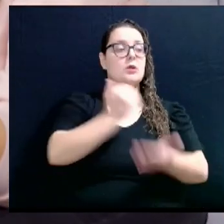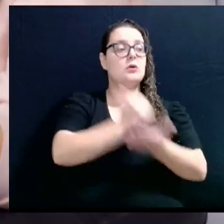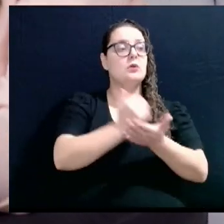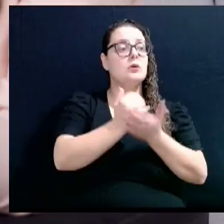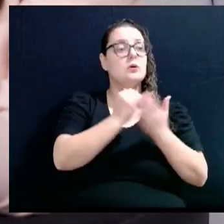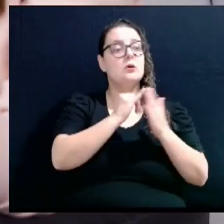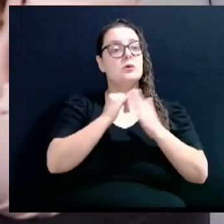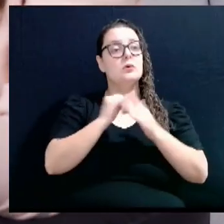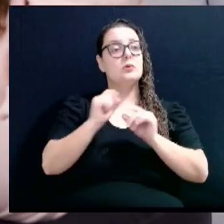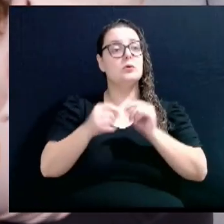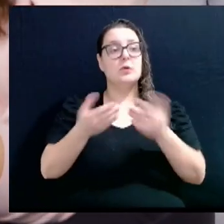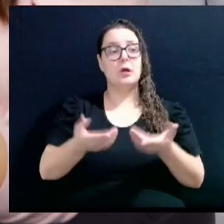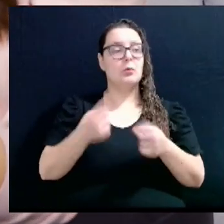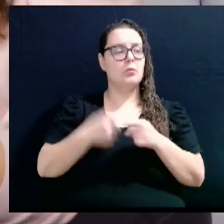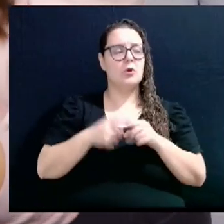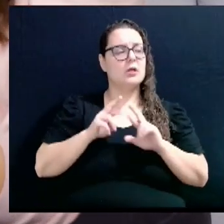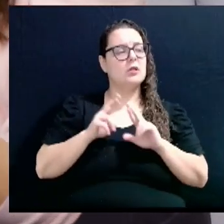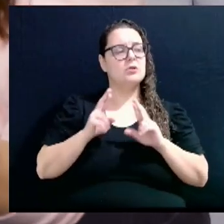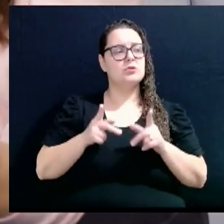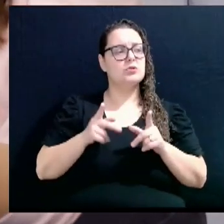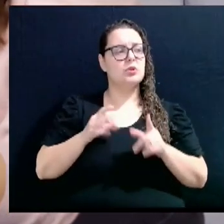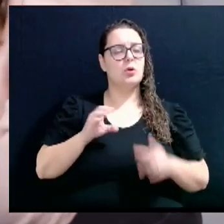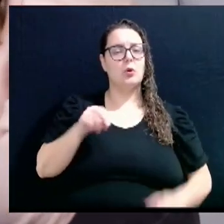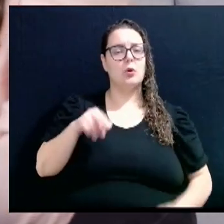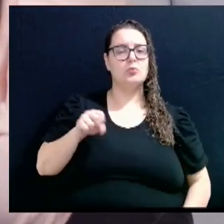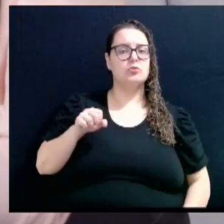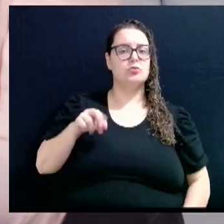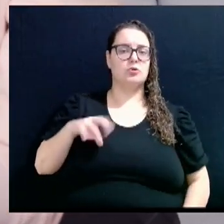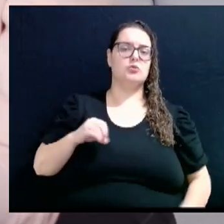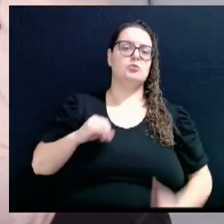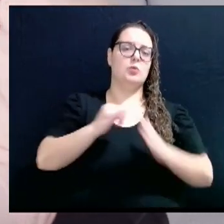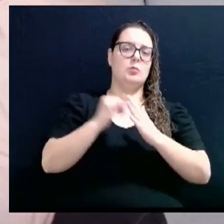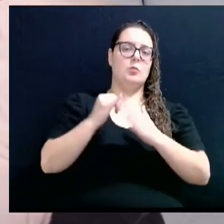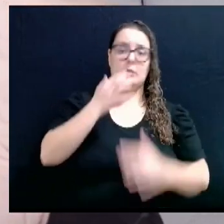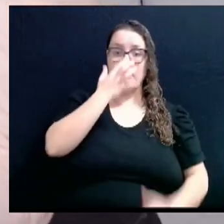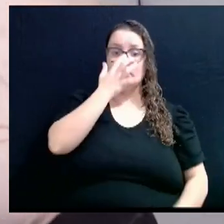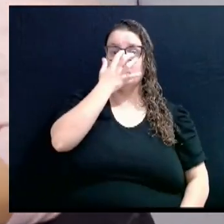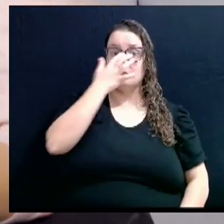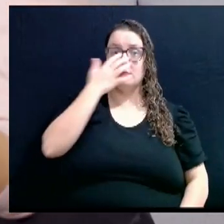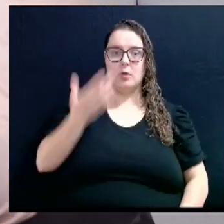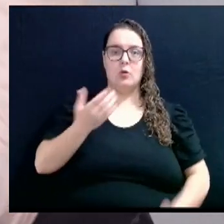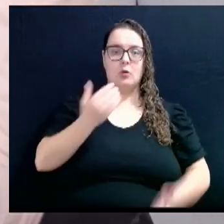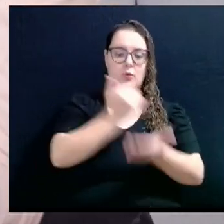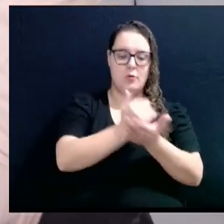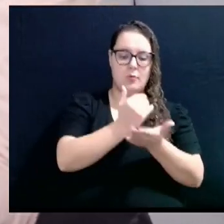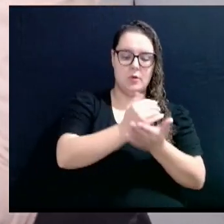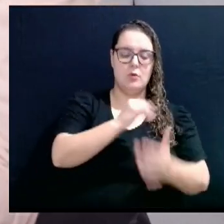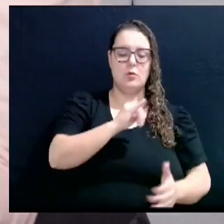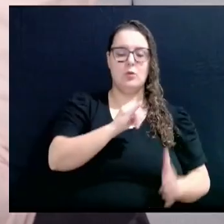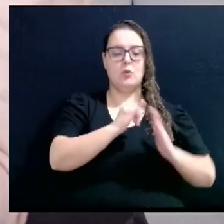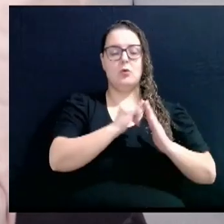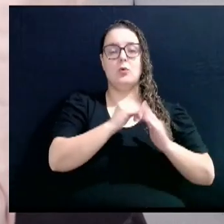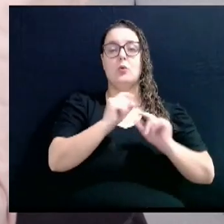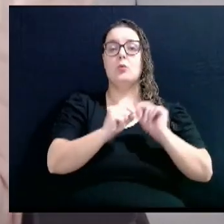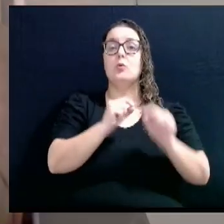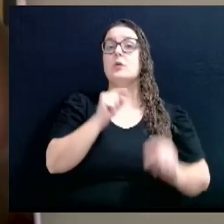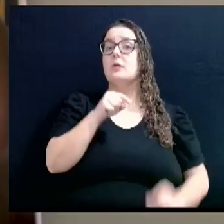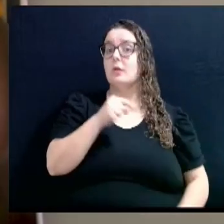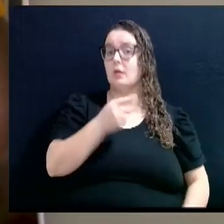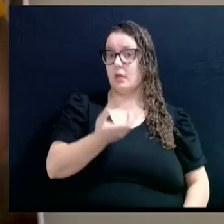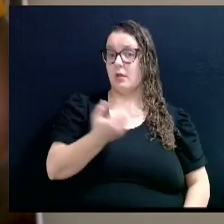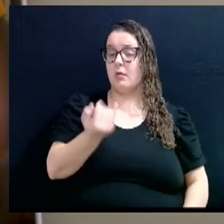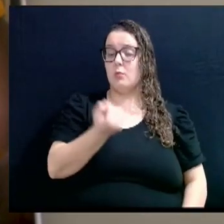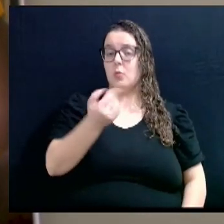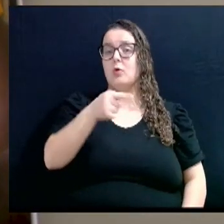porquê ele é diferente do consórcio imobiliário? Então vamos lá. No financiamento imobiliário, o que é interessante para vocês aí de